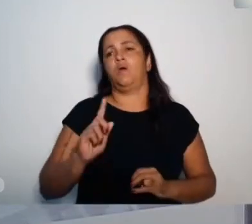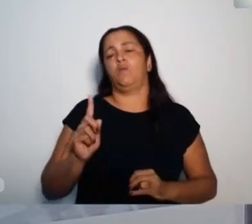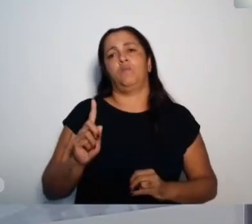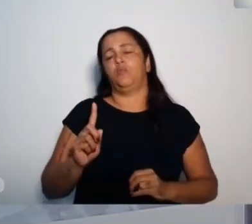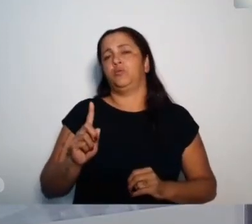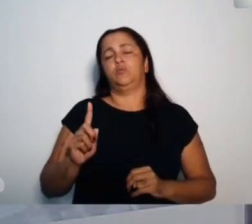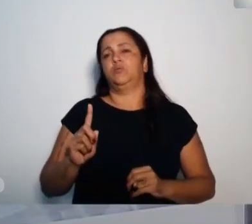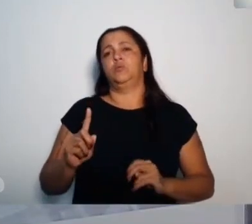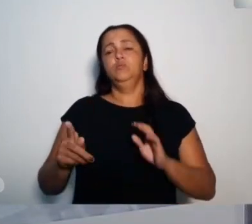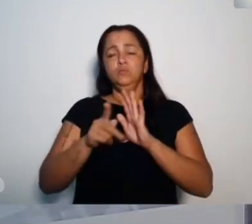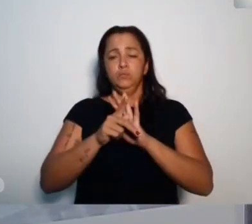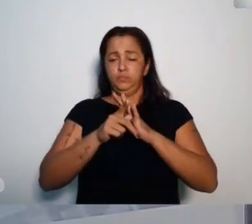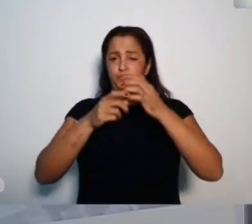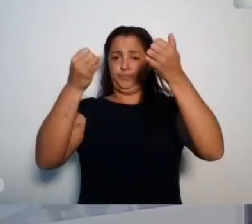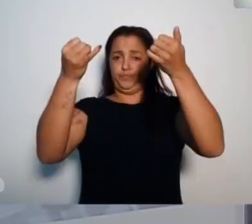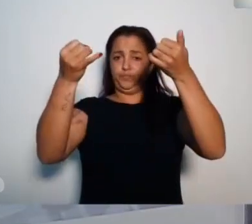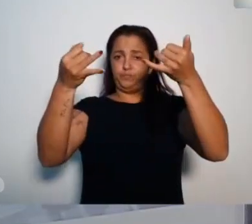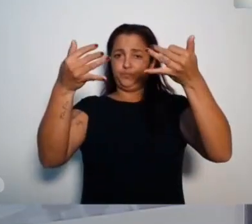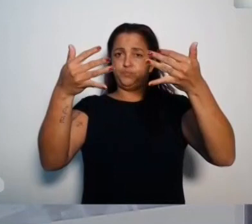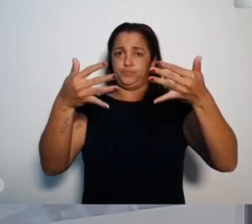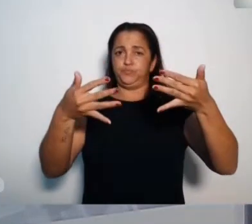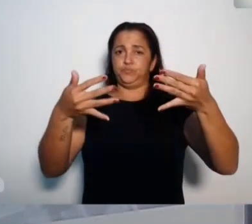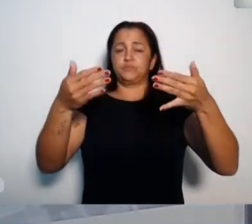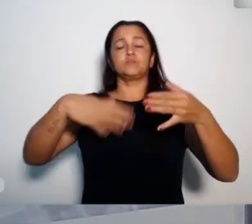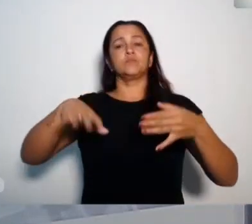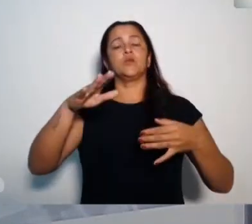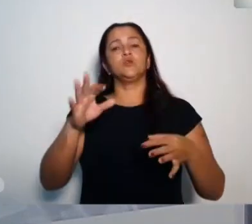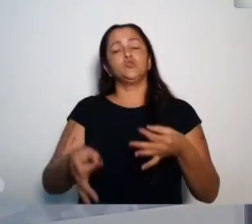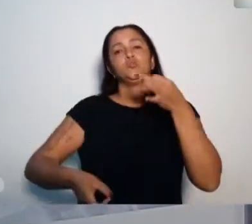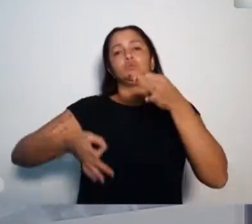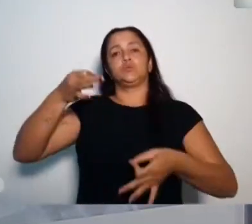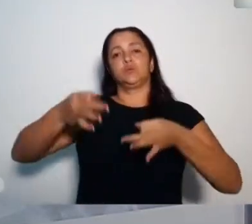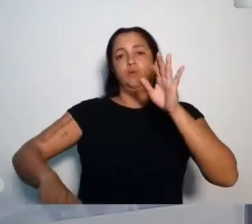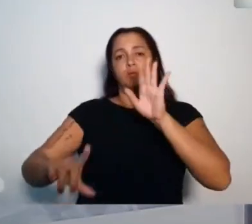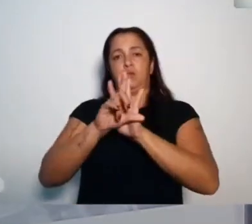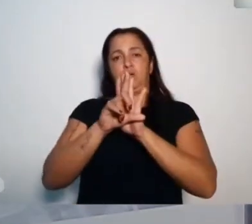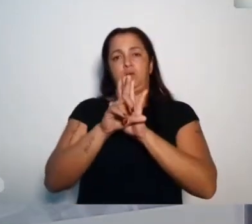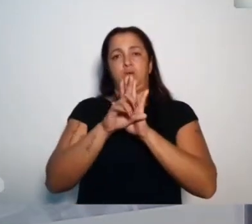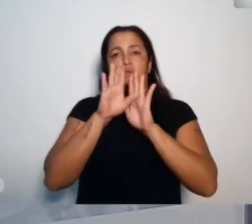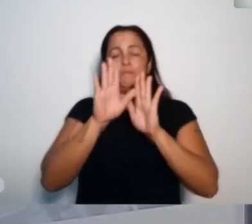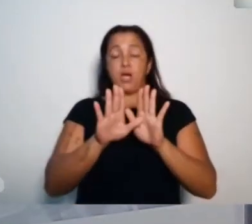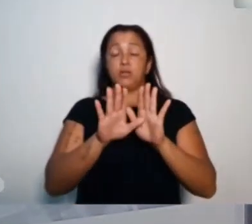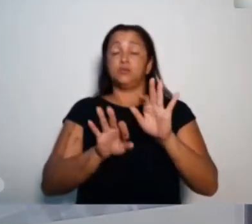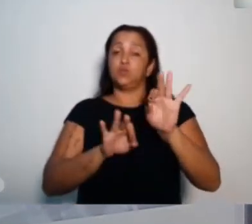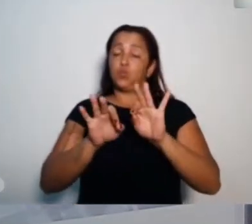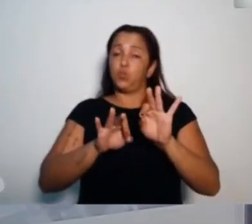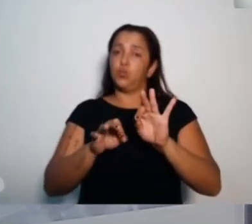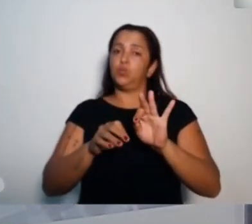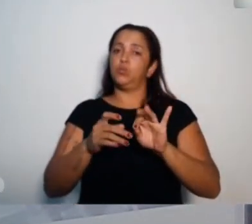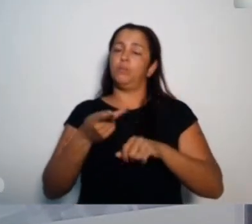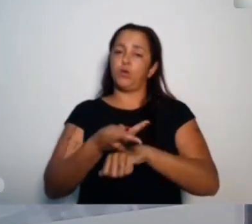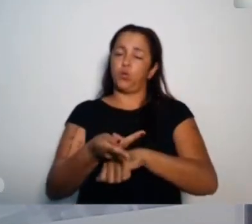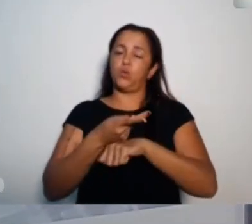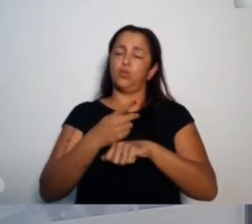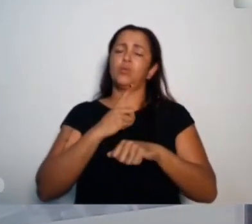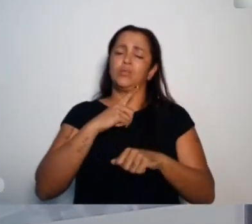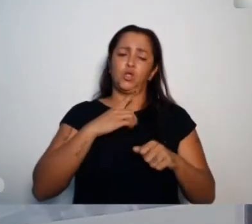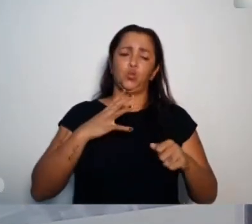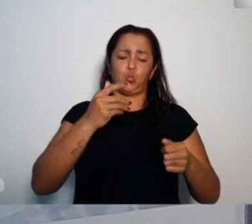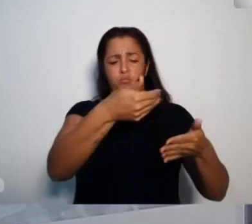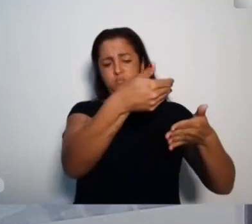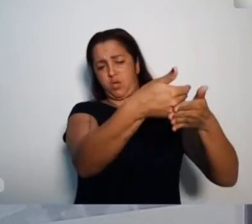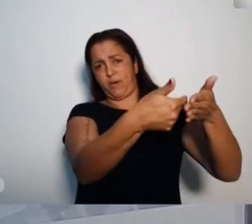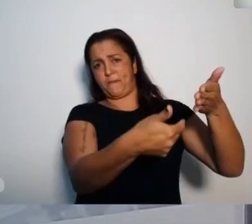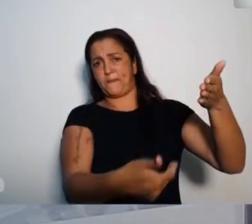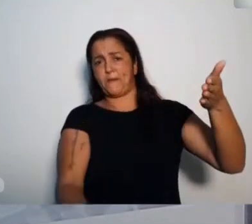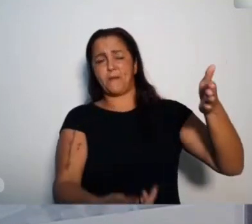eu não tenho a capacidade de falar para os senhores juridicamente da lei. Mas o procurador tem tudo na mão para falar juridicamente